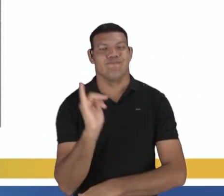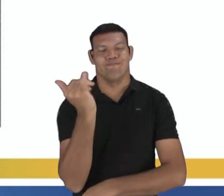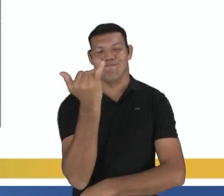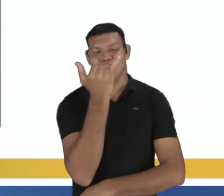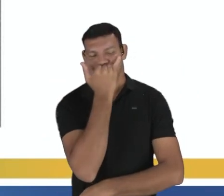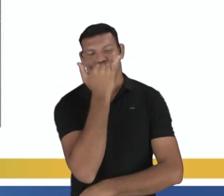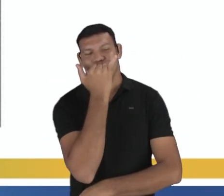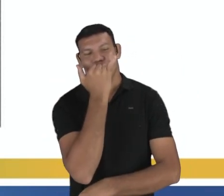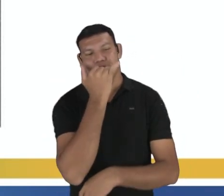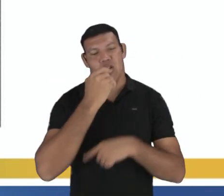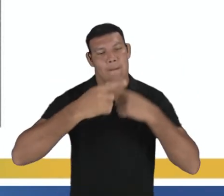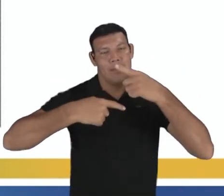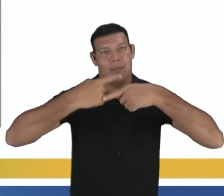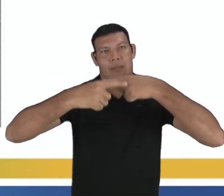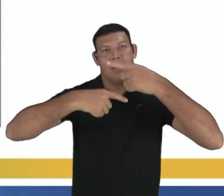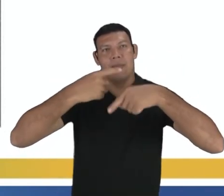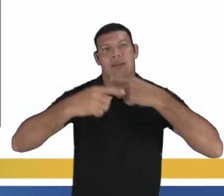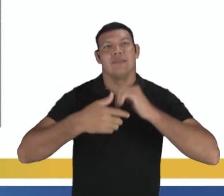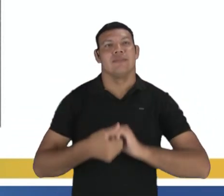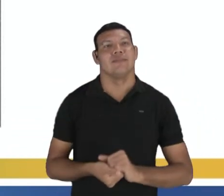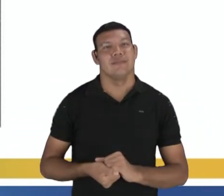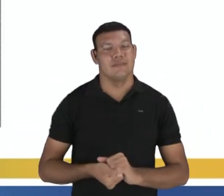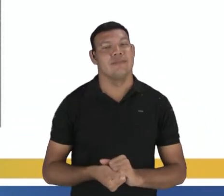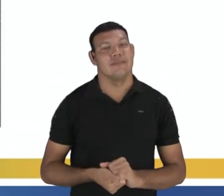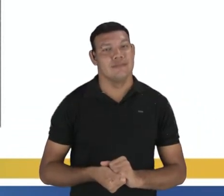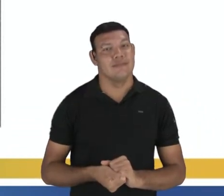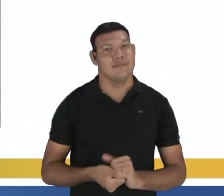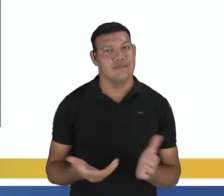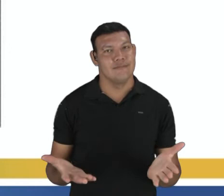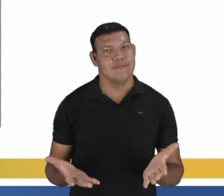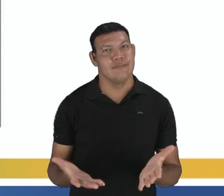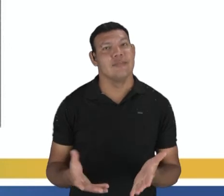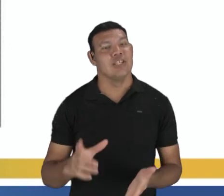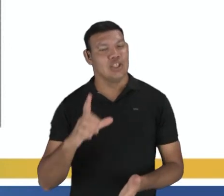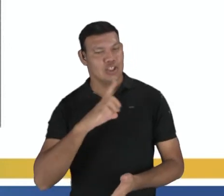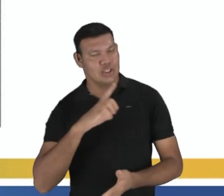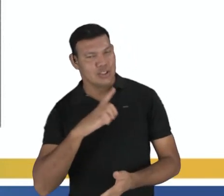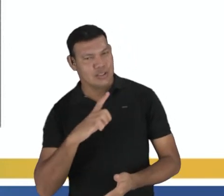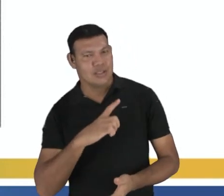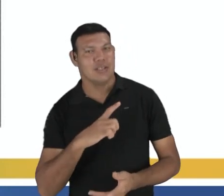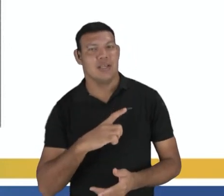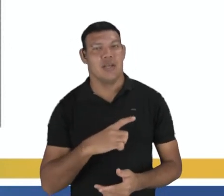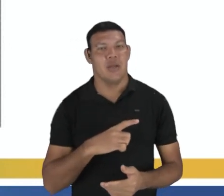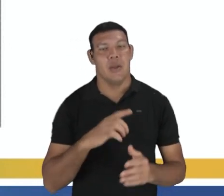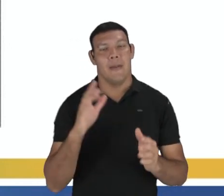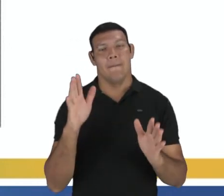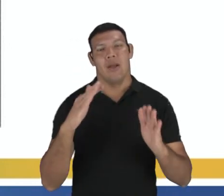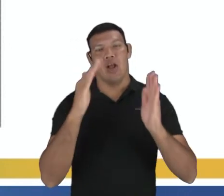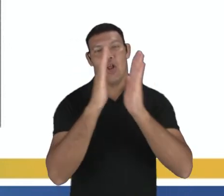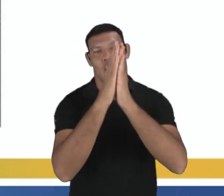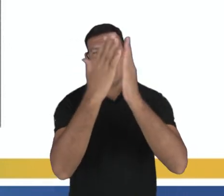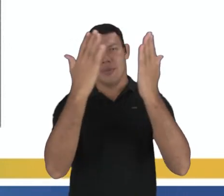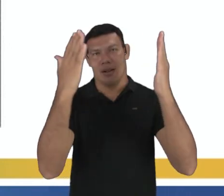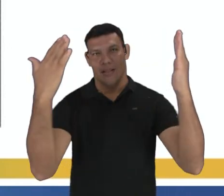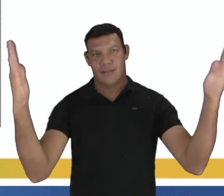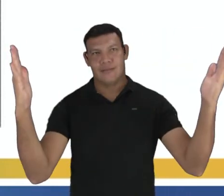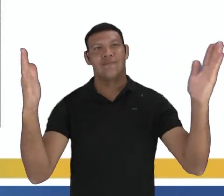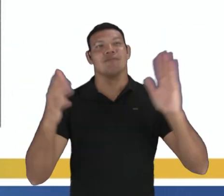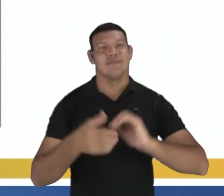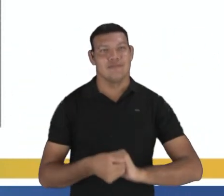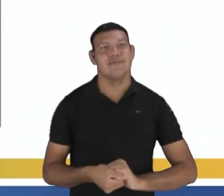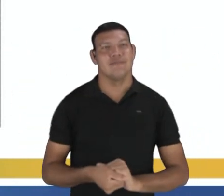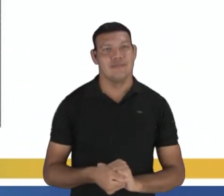azar, aqui estou enrolado numa cortina. Tinha uma cortina no caminho. No caminho tinha uma